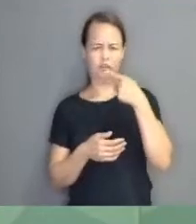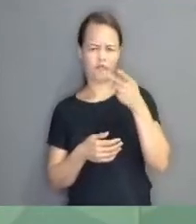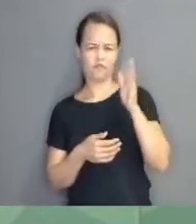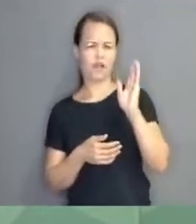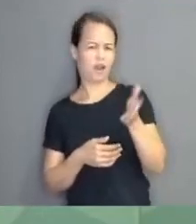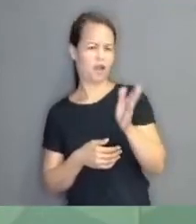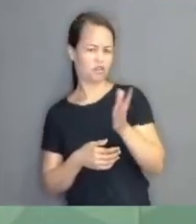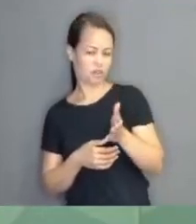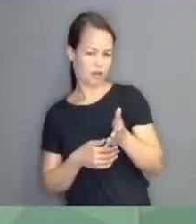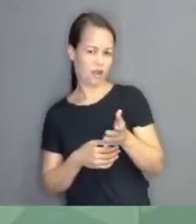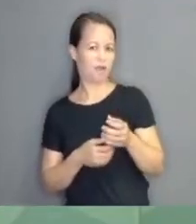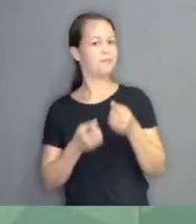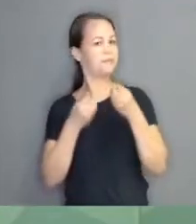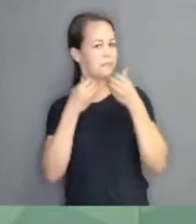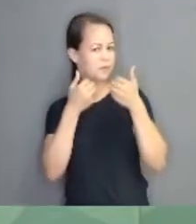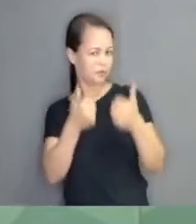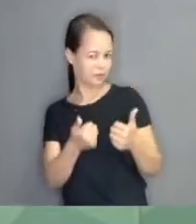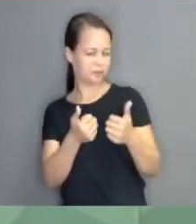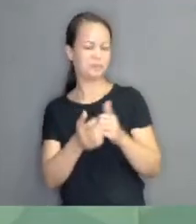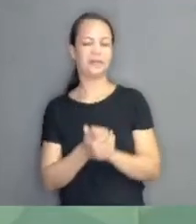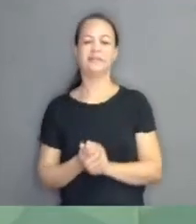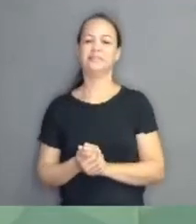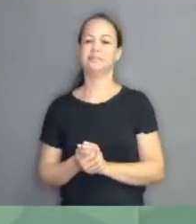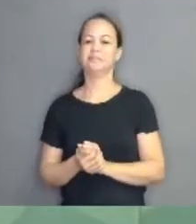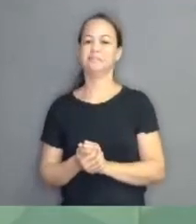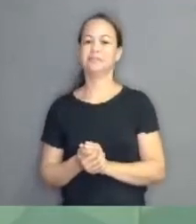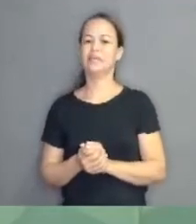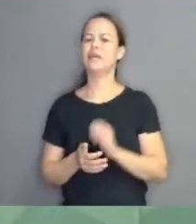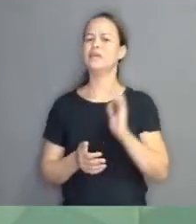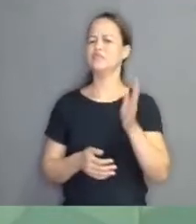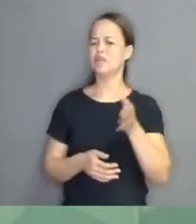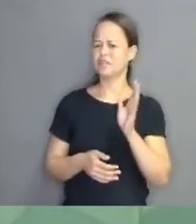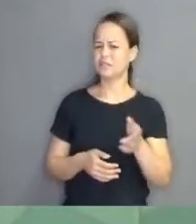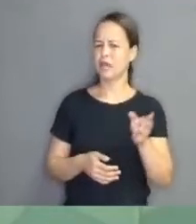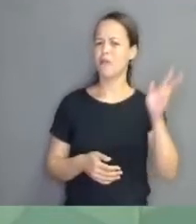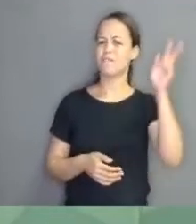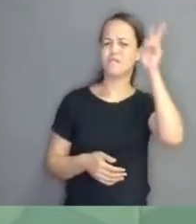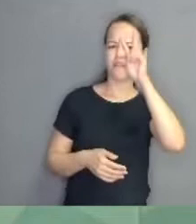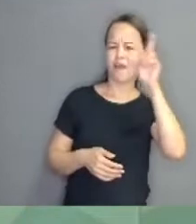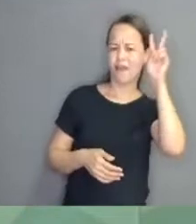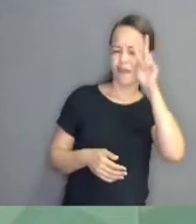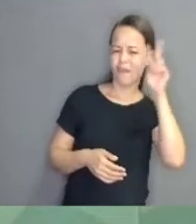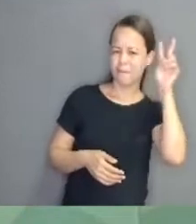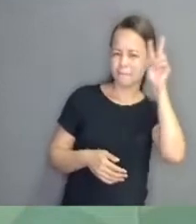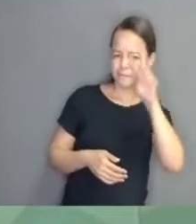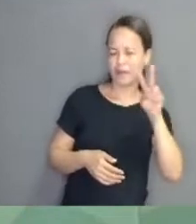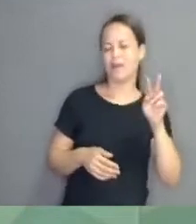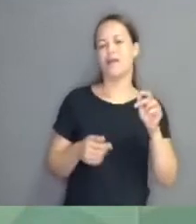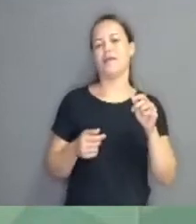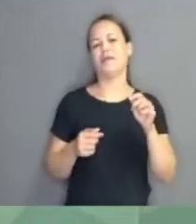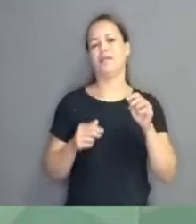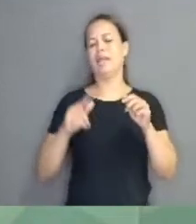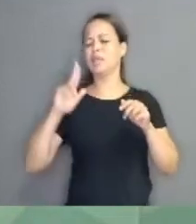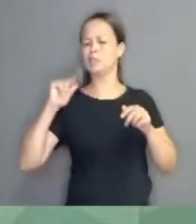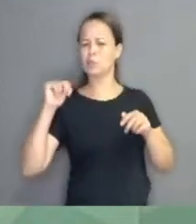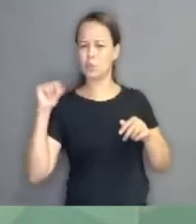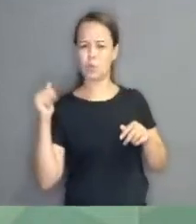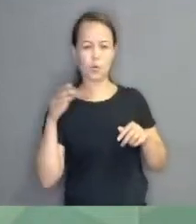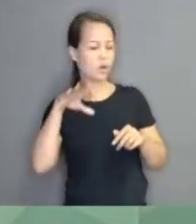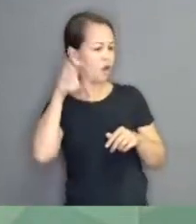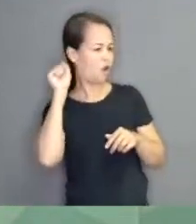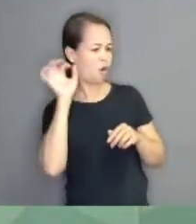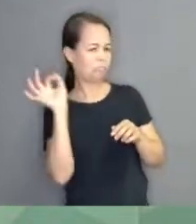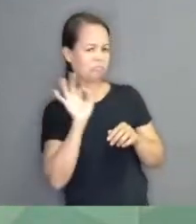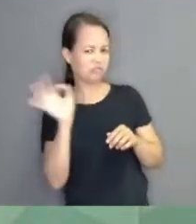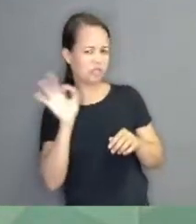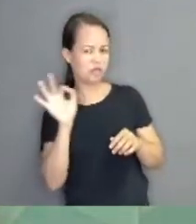muito bem quem já sabe vai relembrar e quem nunca ouviu vai ouvir hoje comigo